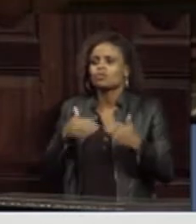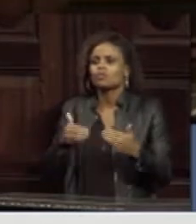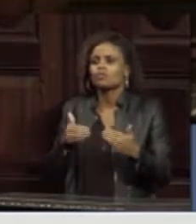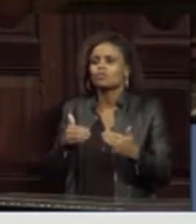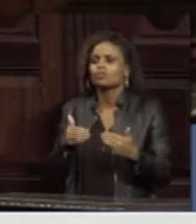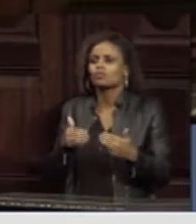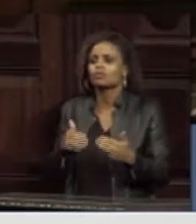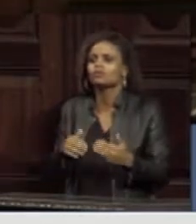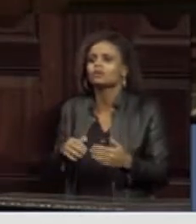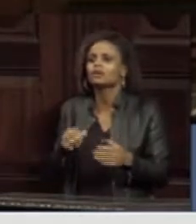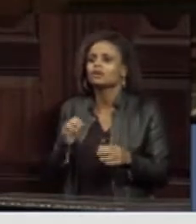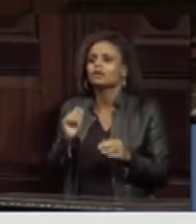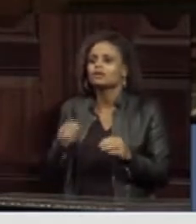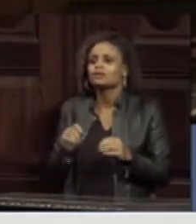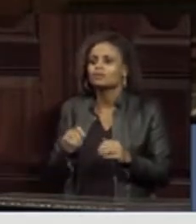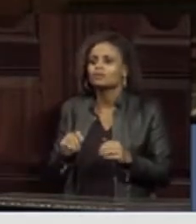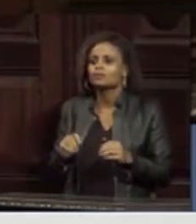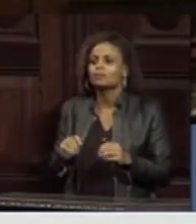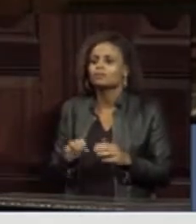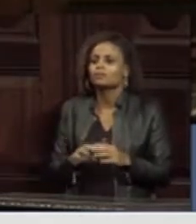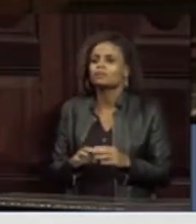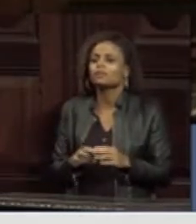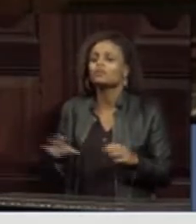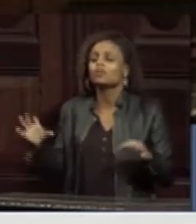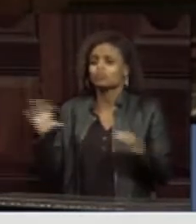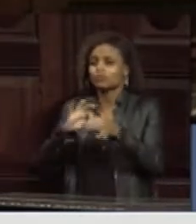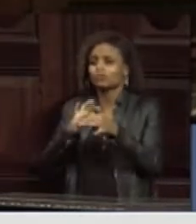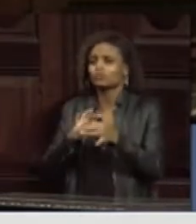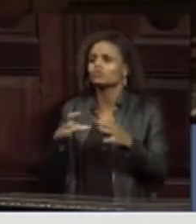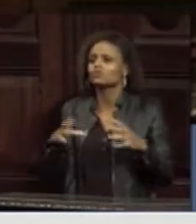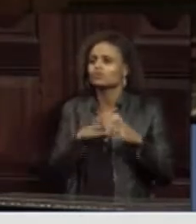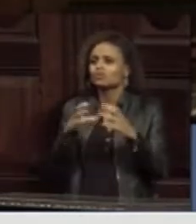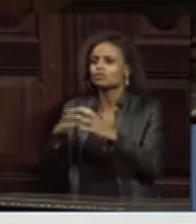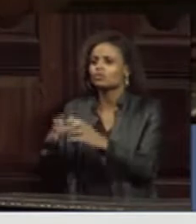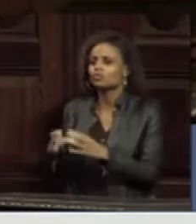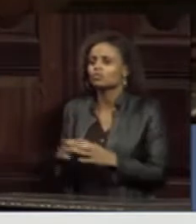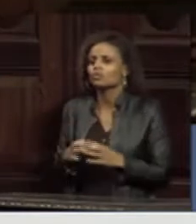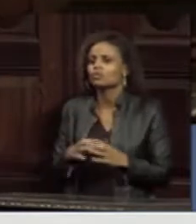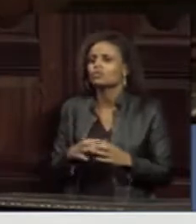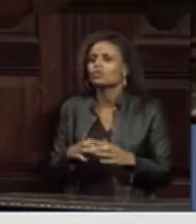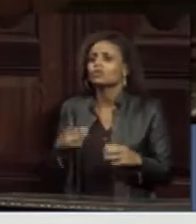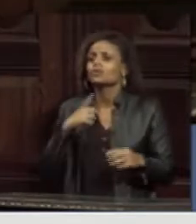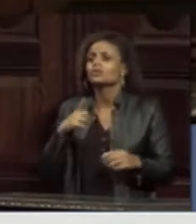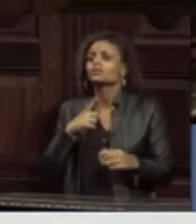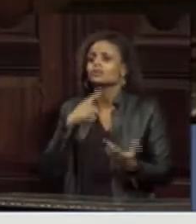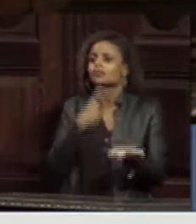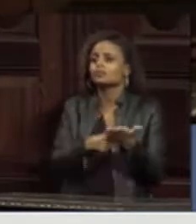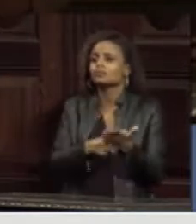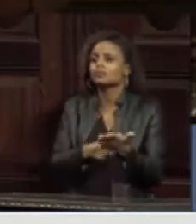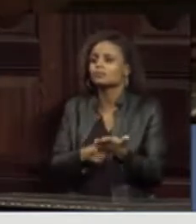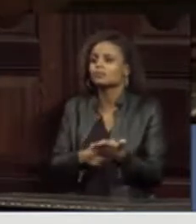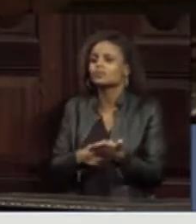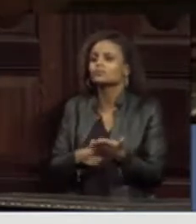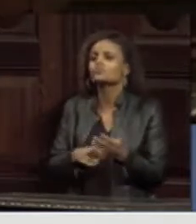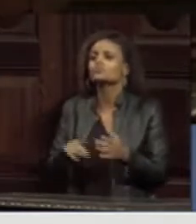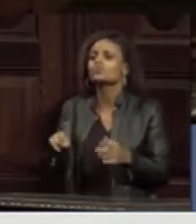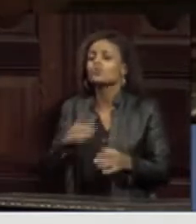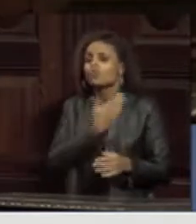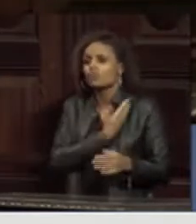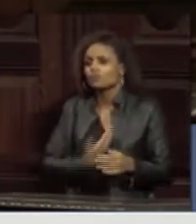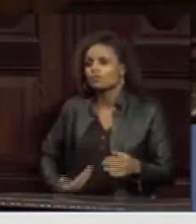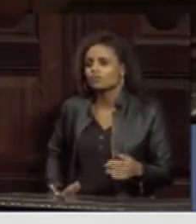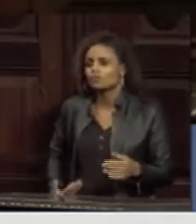pudesse novamente unir as forças que têm compromisso com a